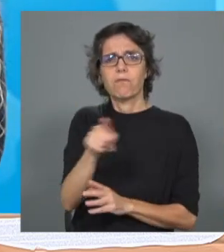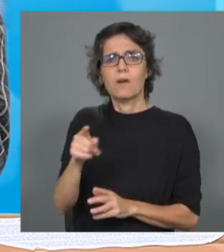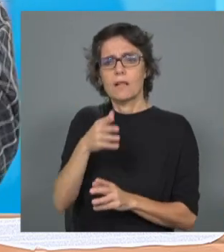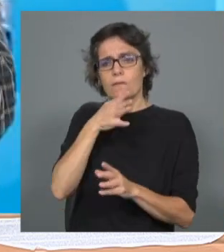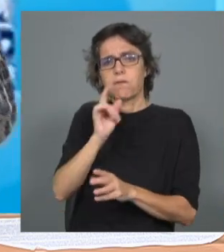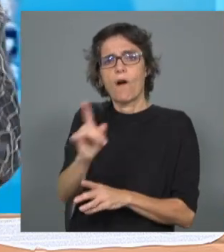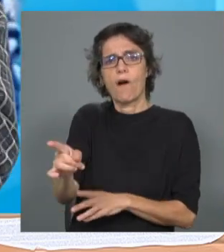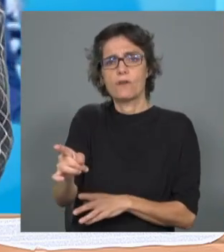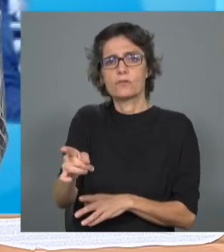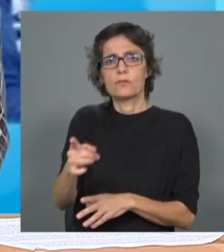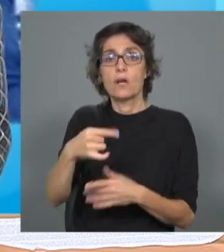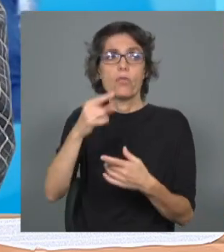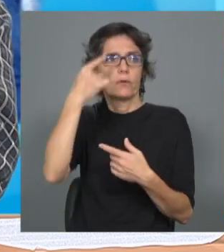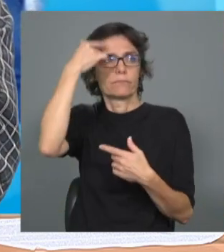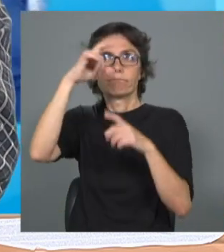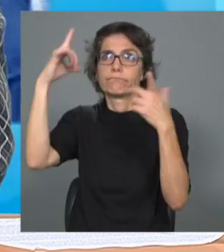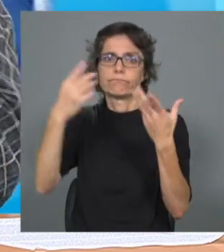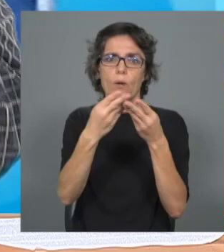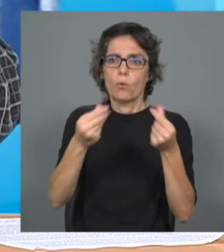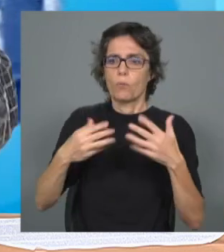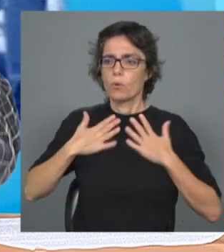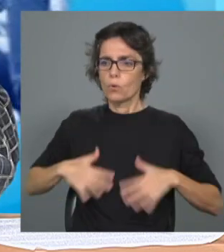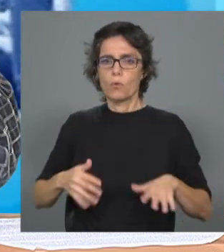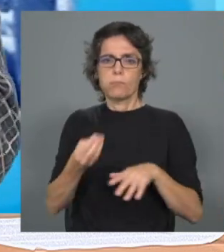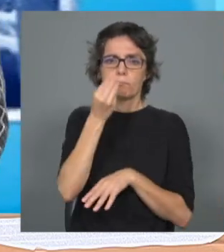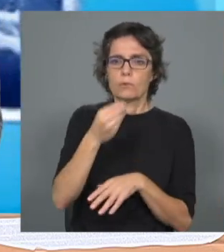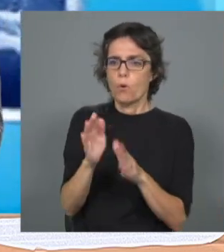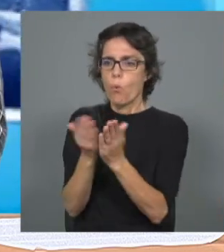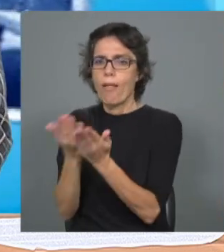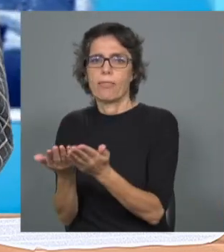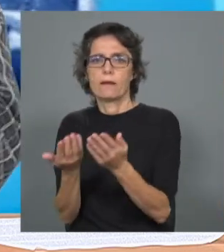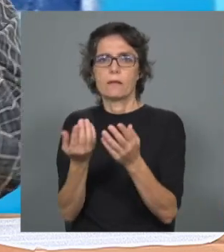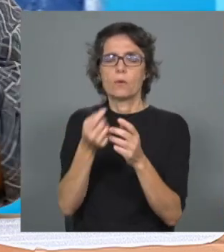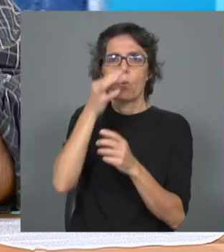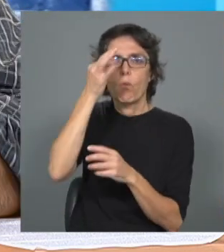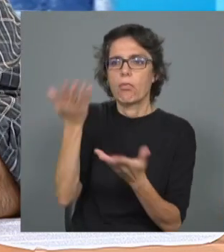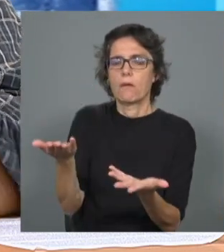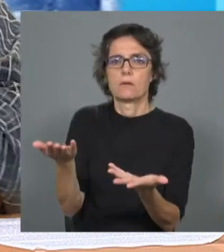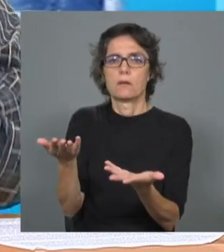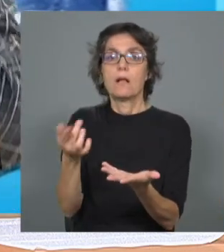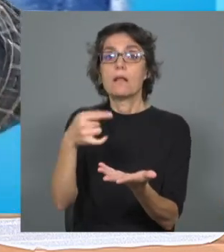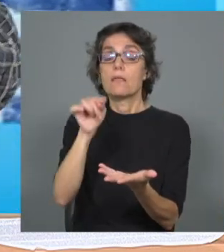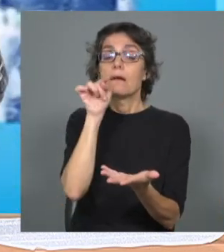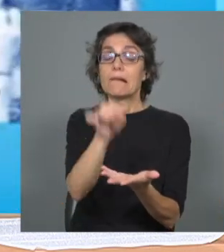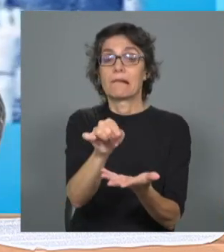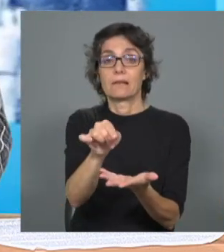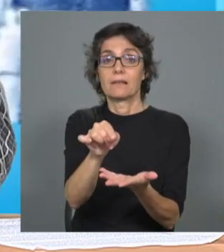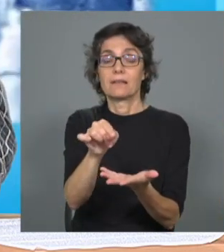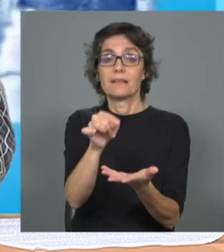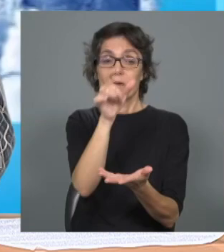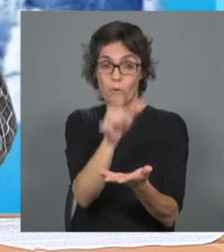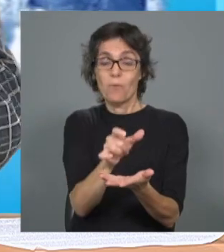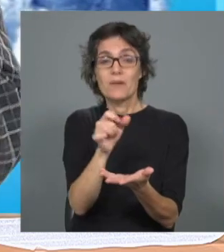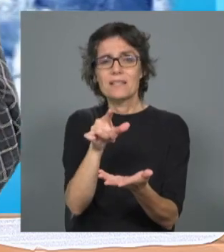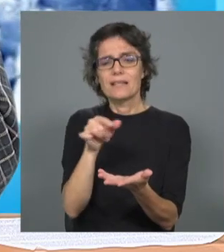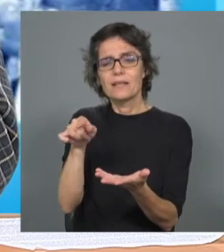o importante é dar roupa, o importante é dar alimentos, o importante é dar um caderno, o importante é dar um lápis. Mas depois o que ele queria era dar-lhe a fé.